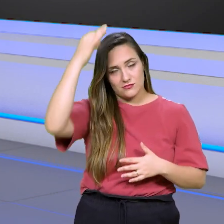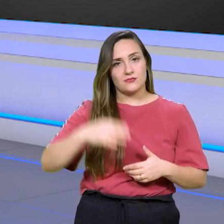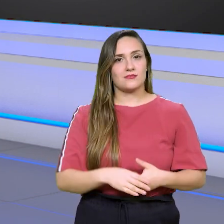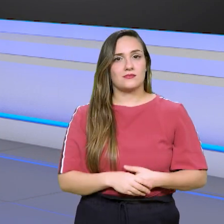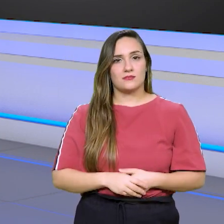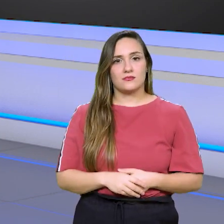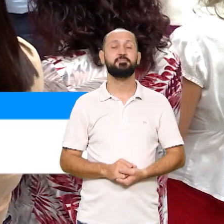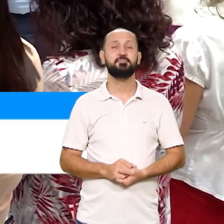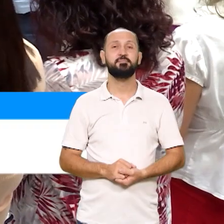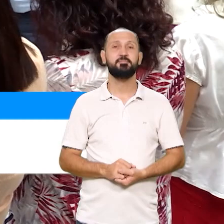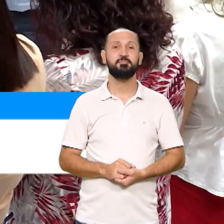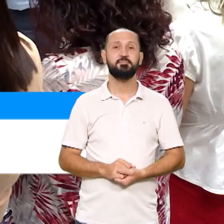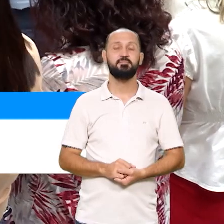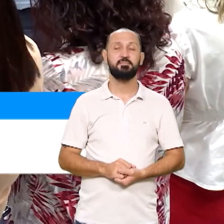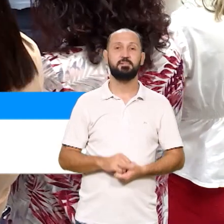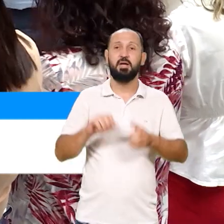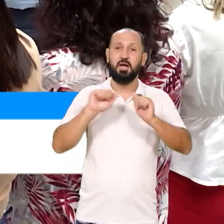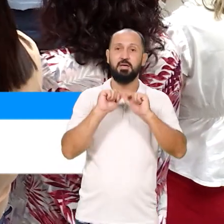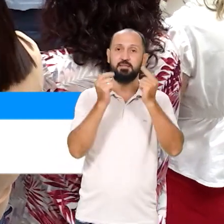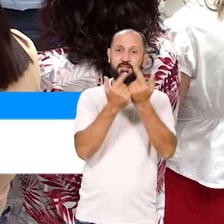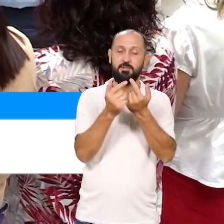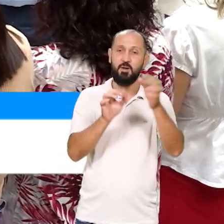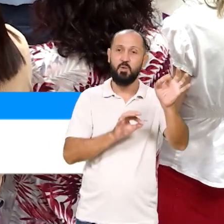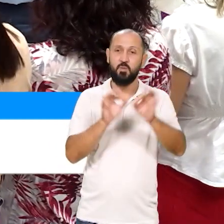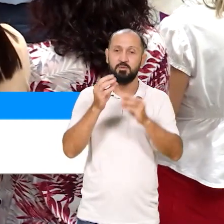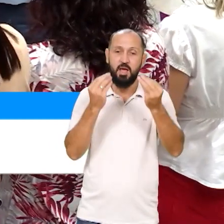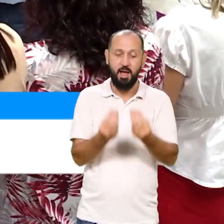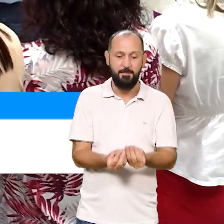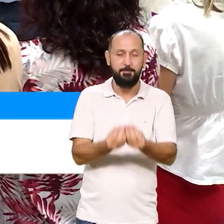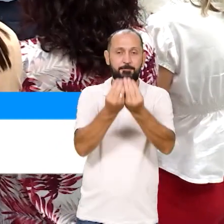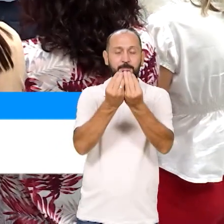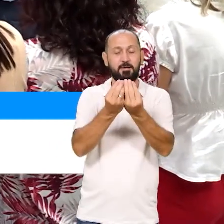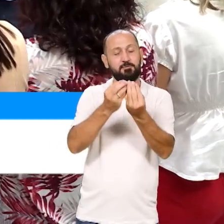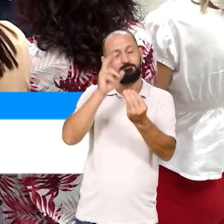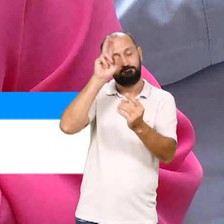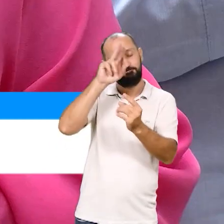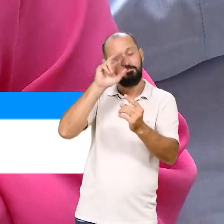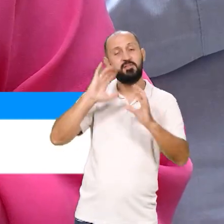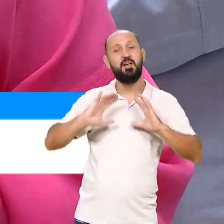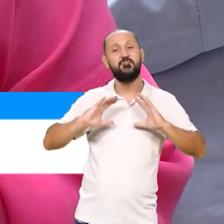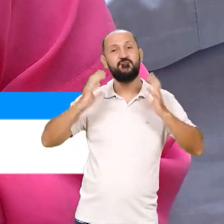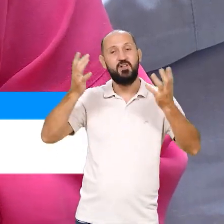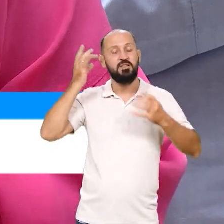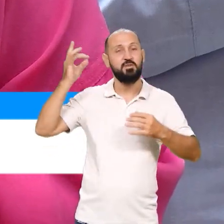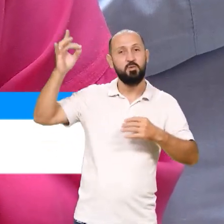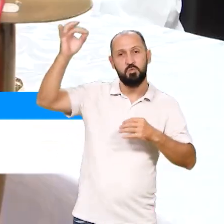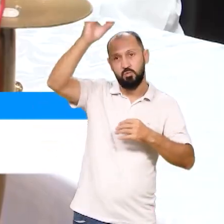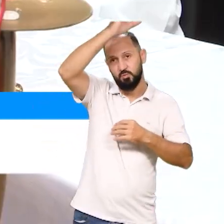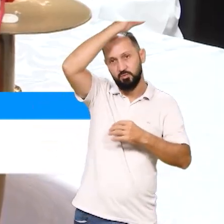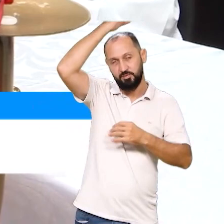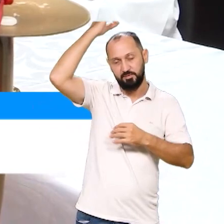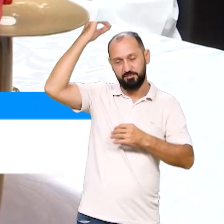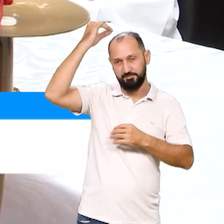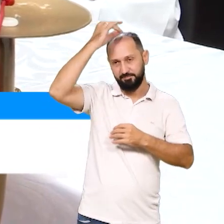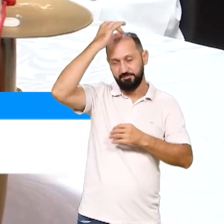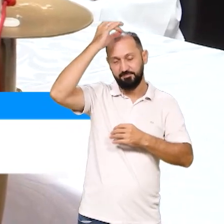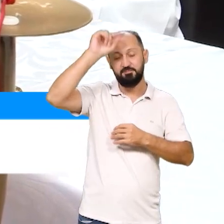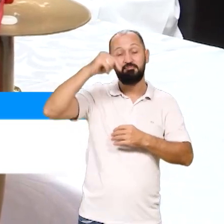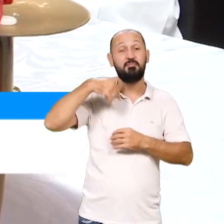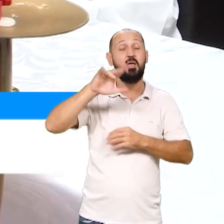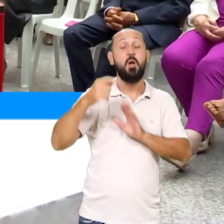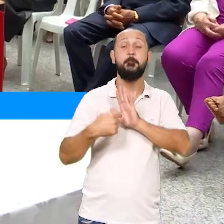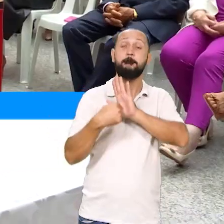Divino Espírito Santo. A Casa de Leis realizou a missa em celebração da Festa do Divino